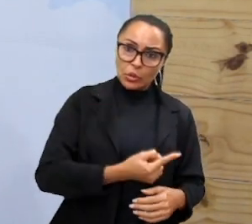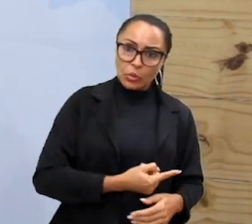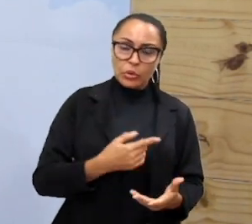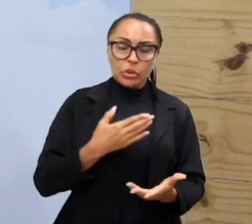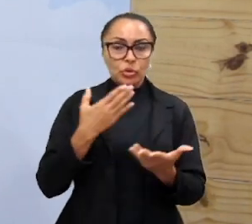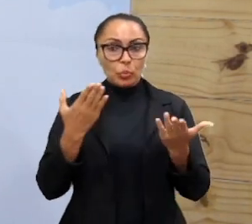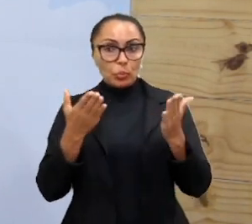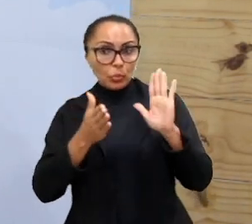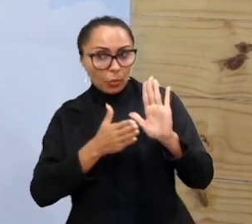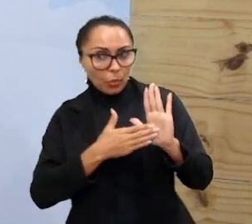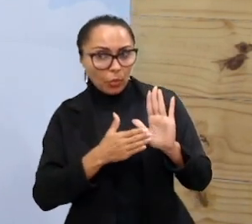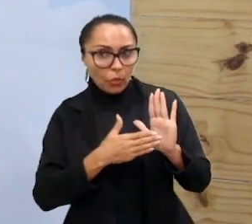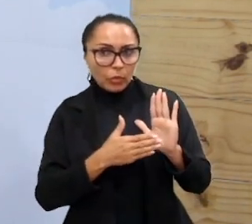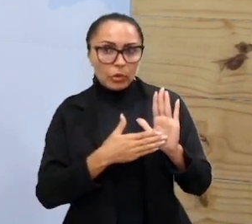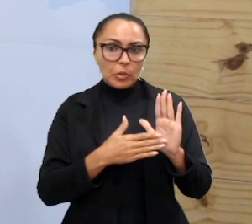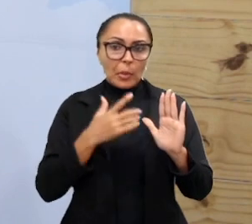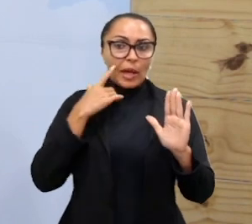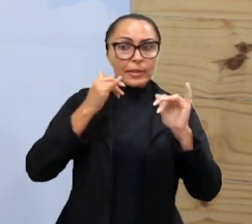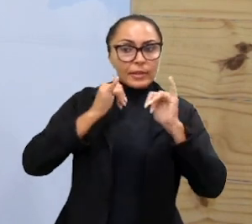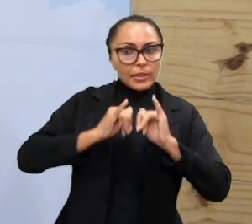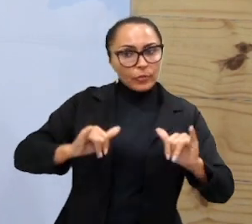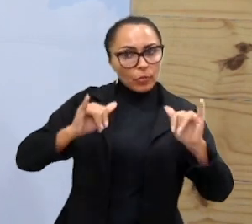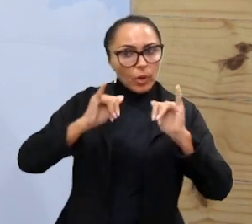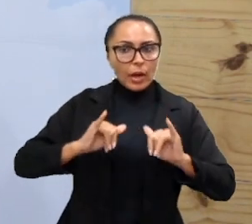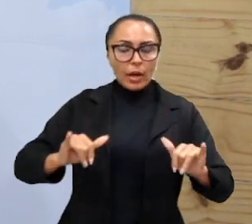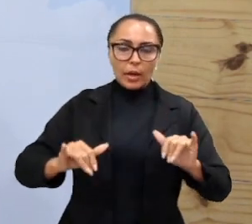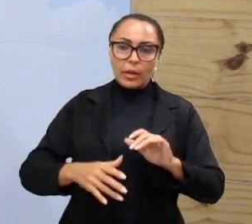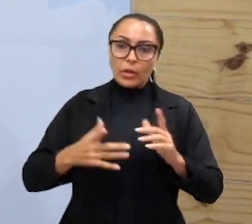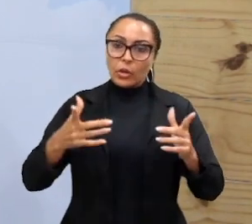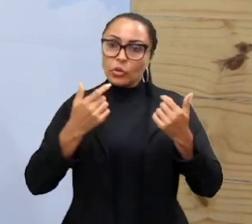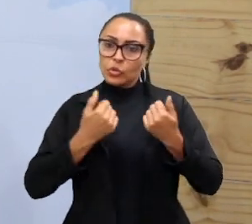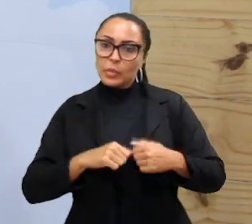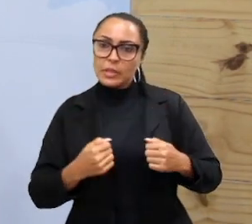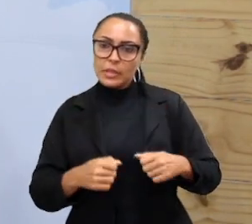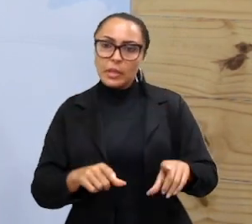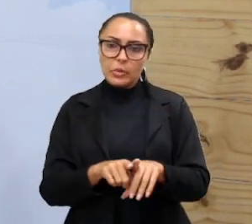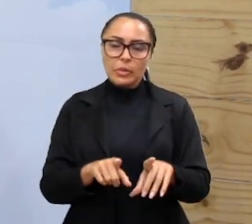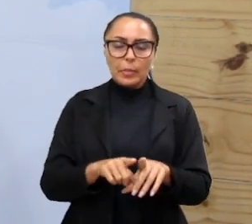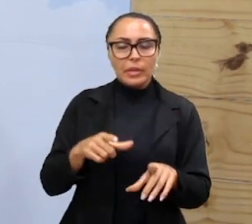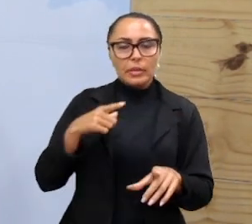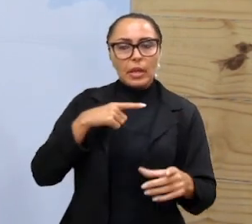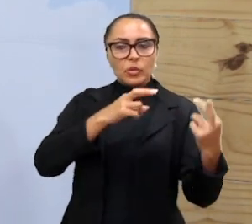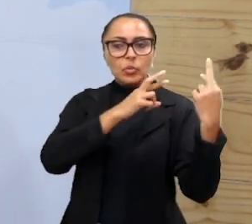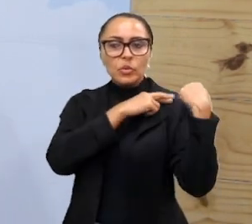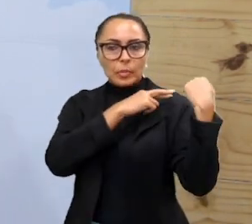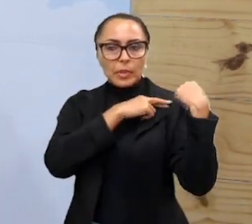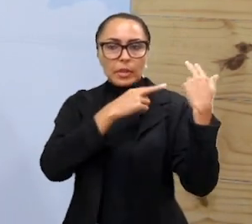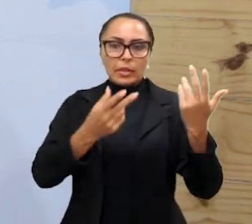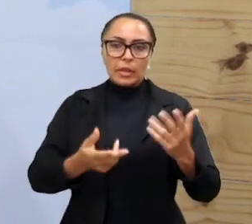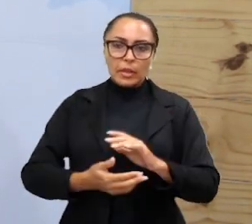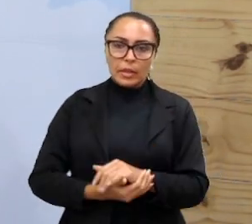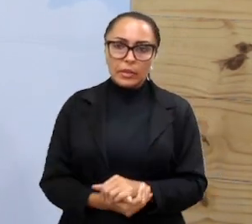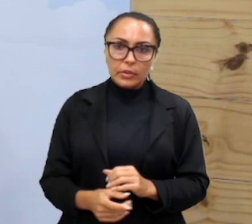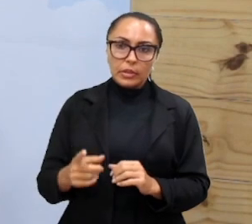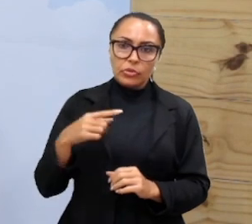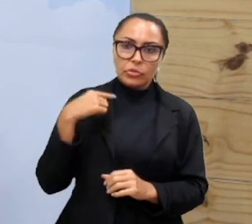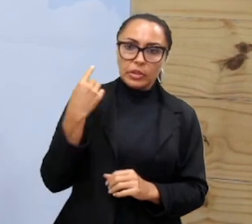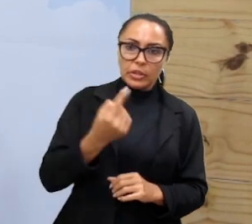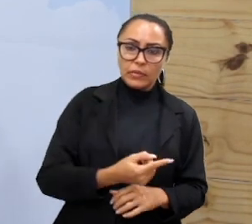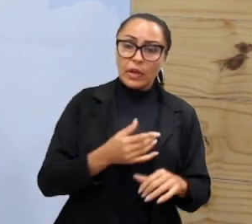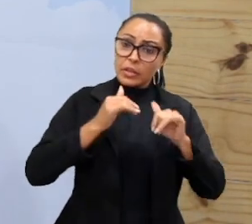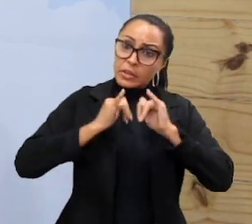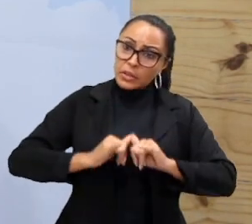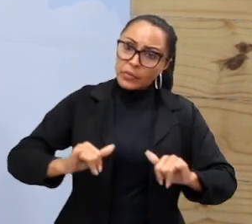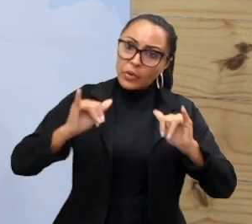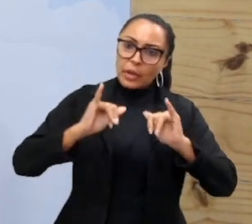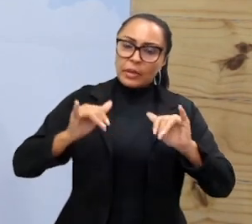propomos a divulgar conteúdos, nós precisamos também ter responsabilidade sobre o que a gente vai divulgar.